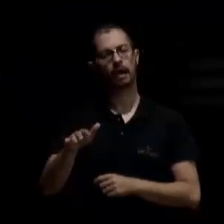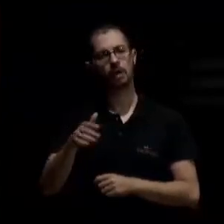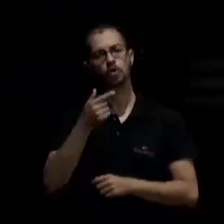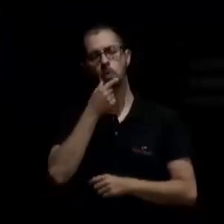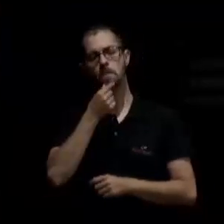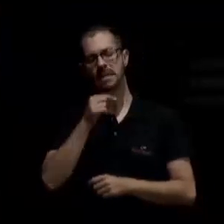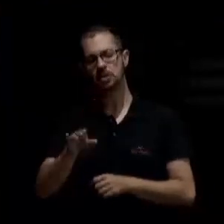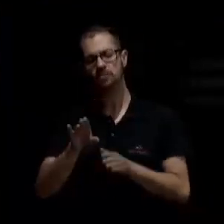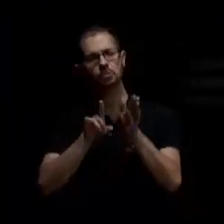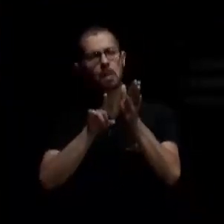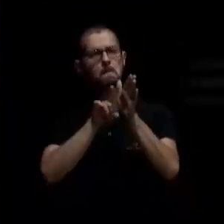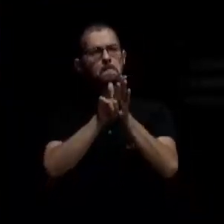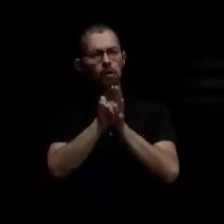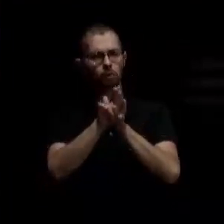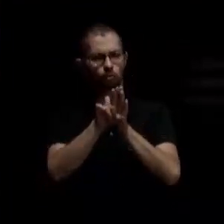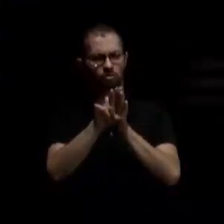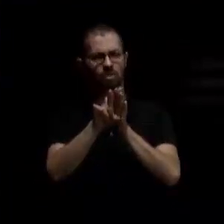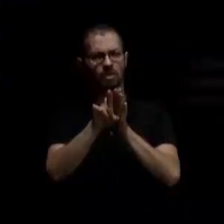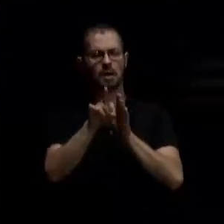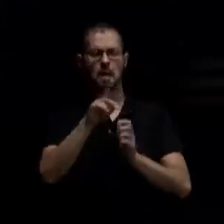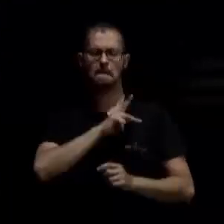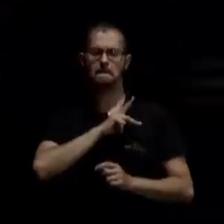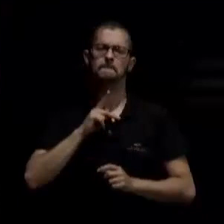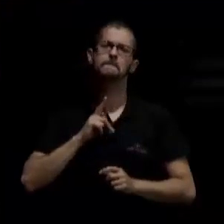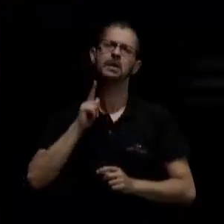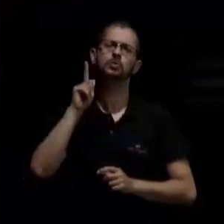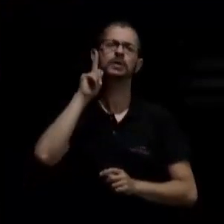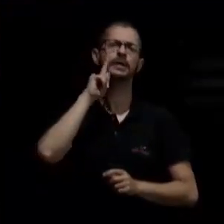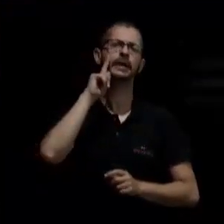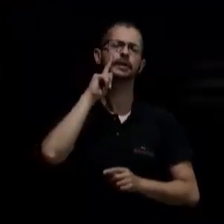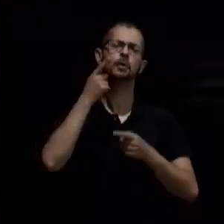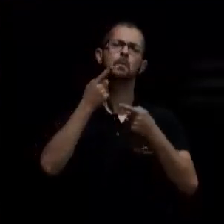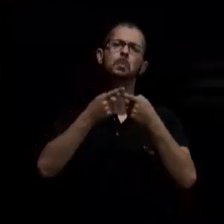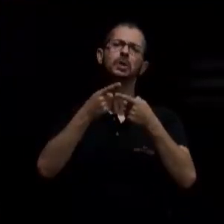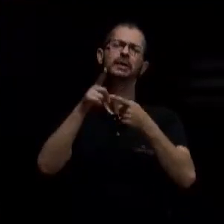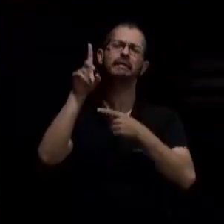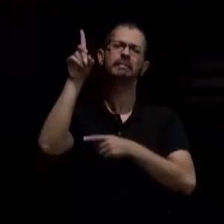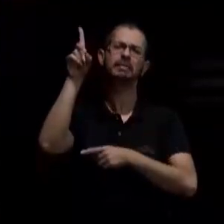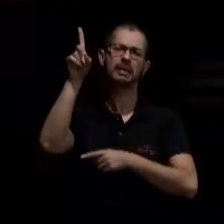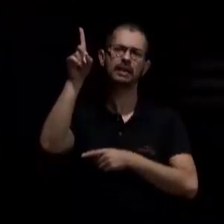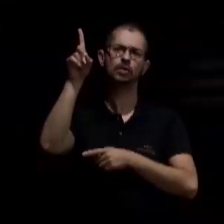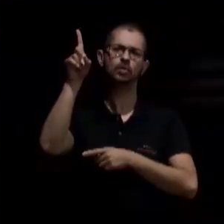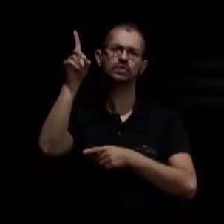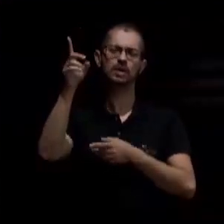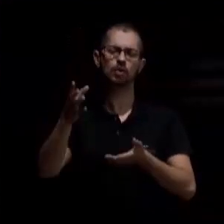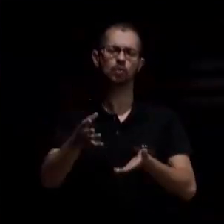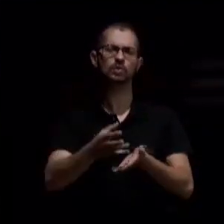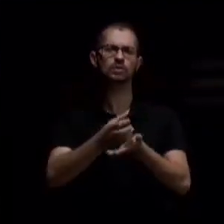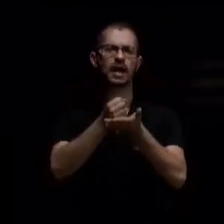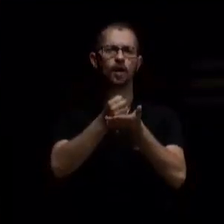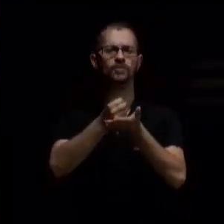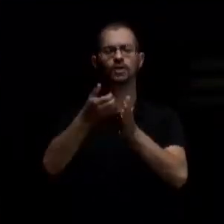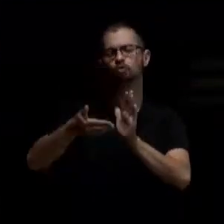meio das crianças lá. Pastor Glênio, por que Deus, quando salva a gente, não tira